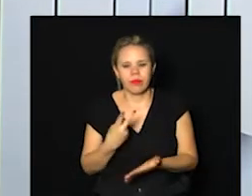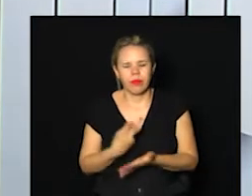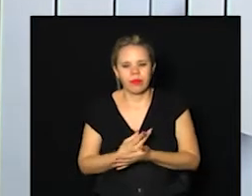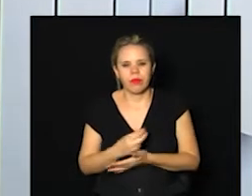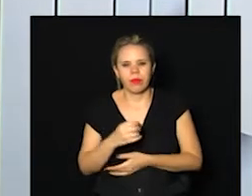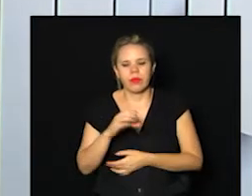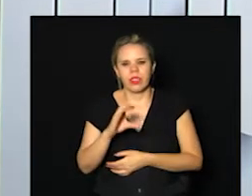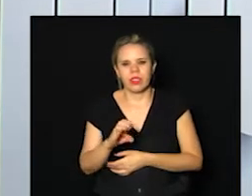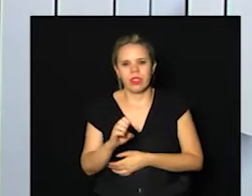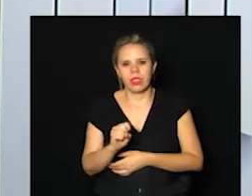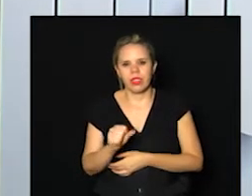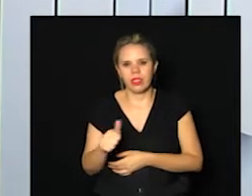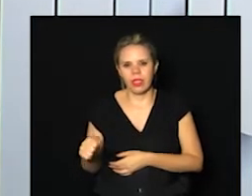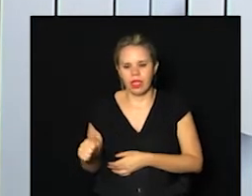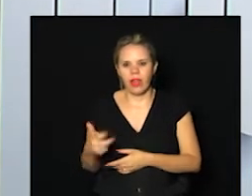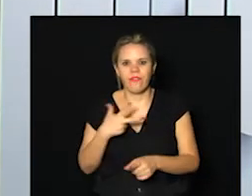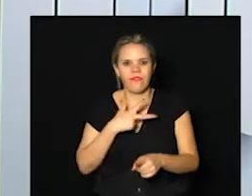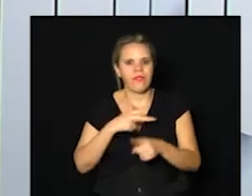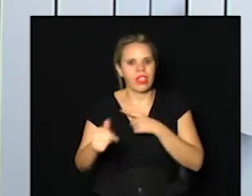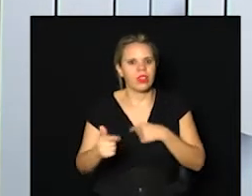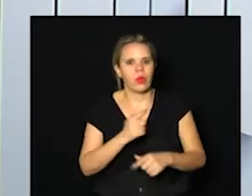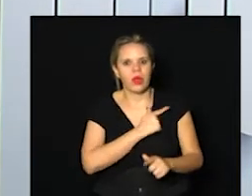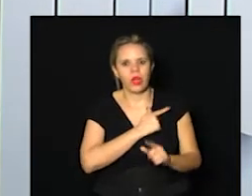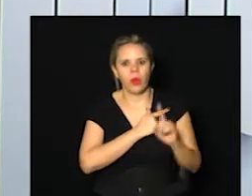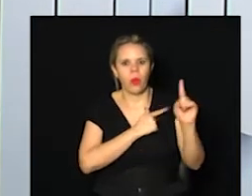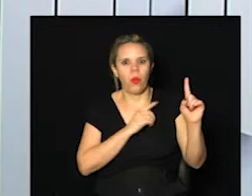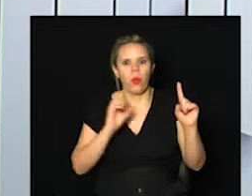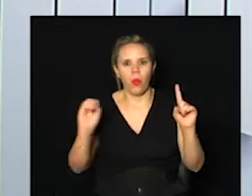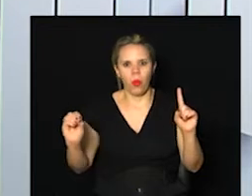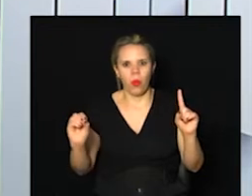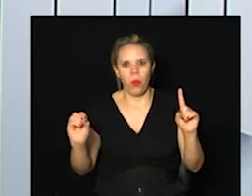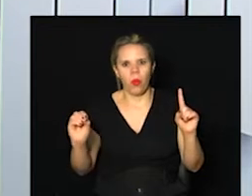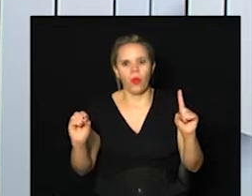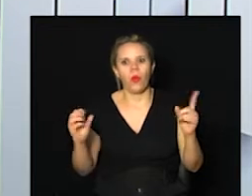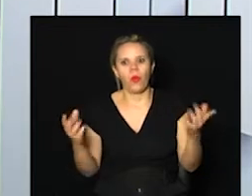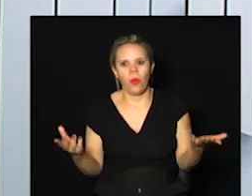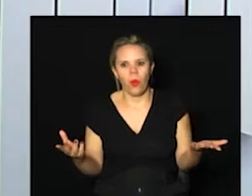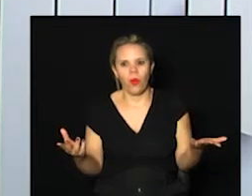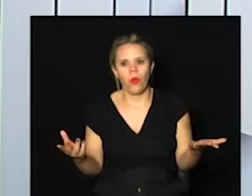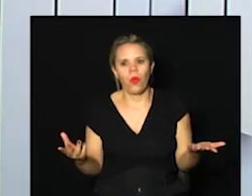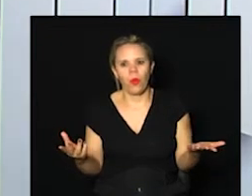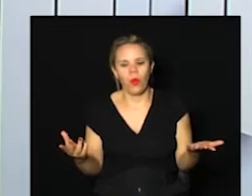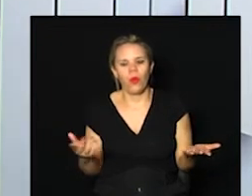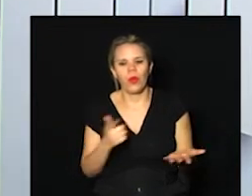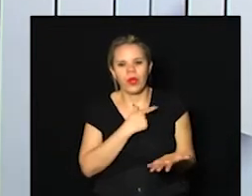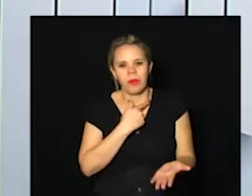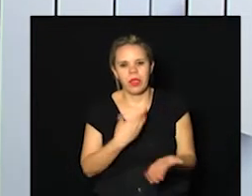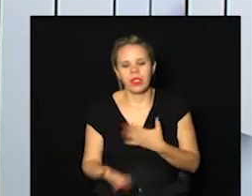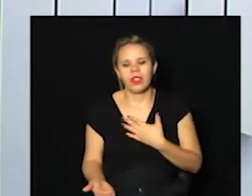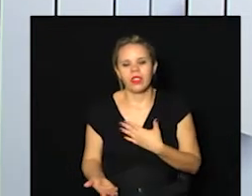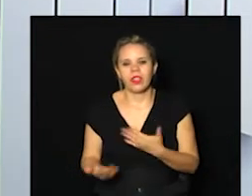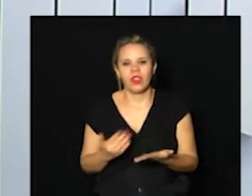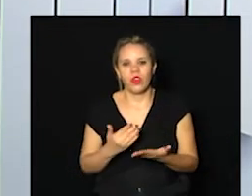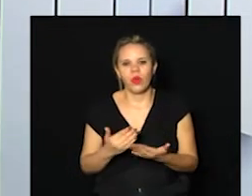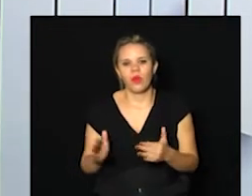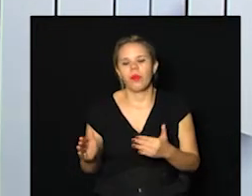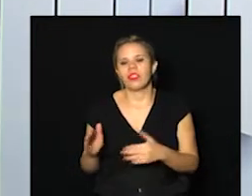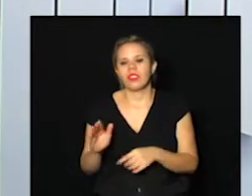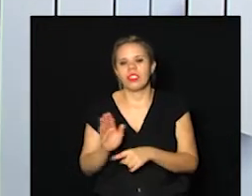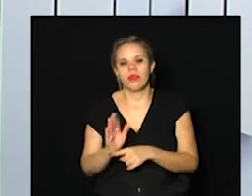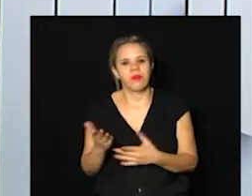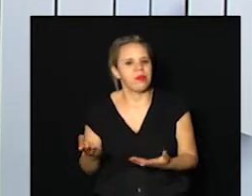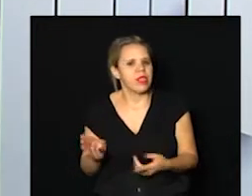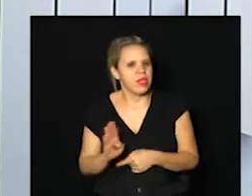CSA venceu o Guarani por 1-0. Mais um gol de bola aérea que o Guarani sofreu. Então, na estreia da Série B, derrota da Ponte